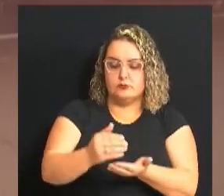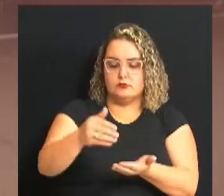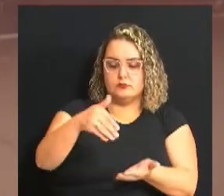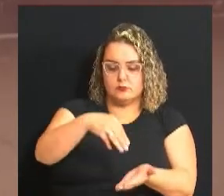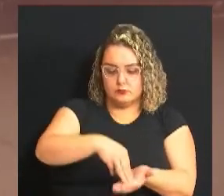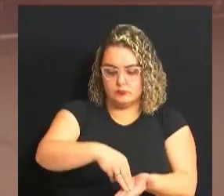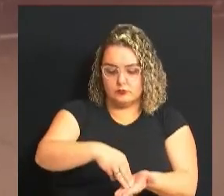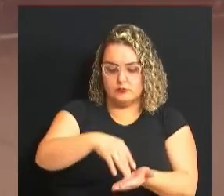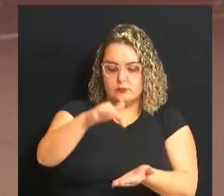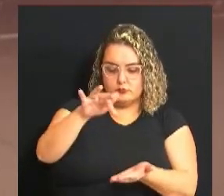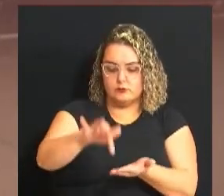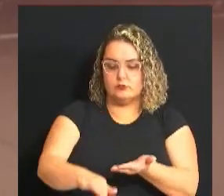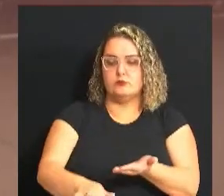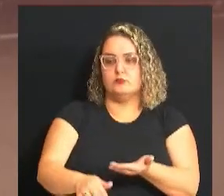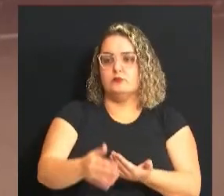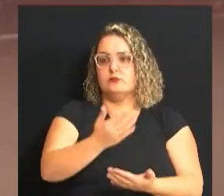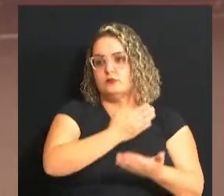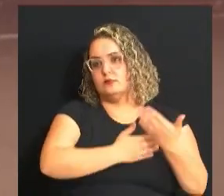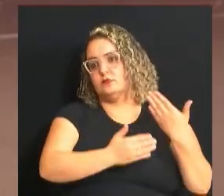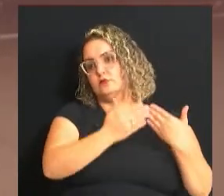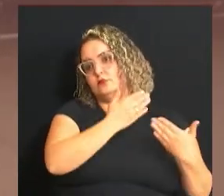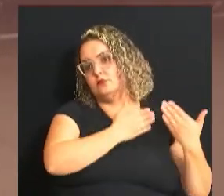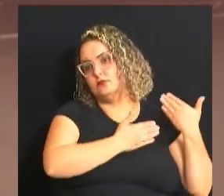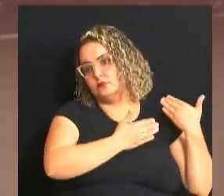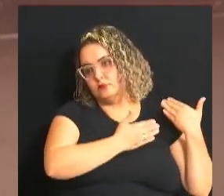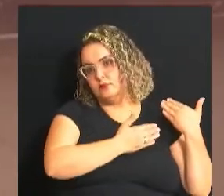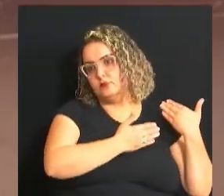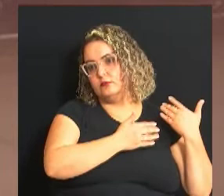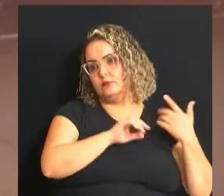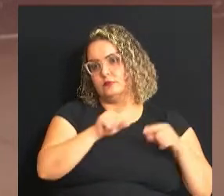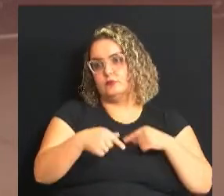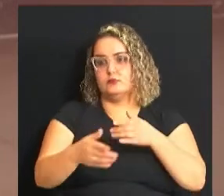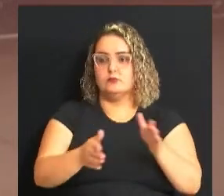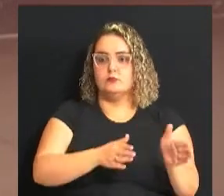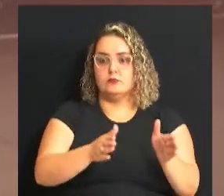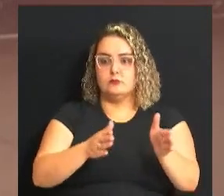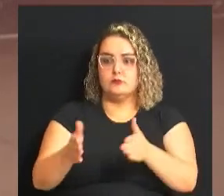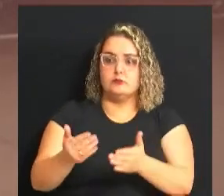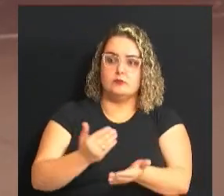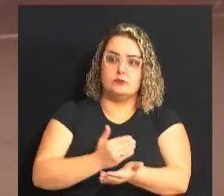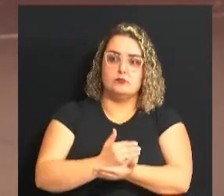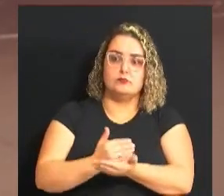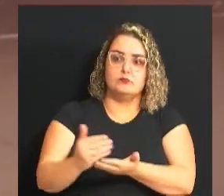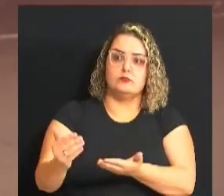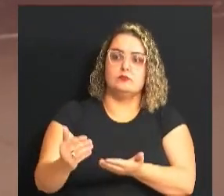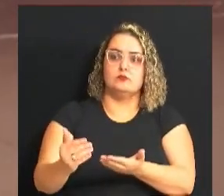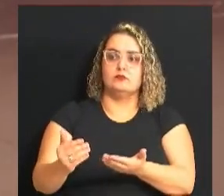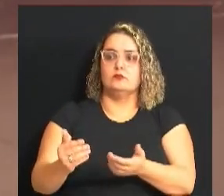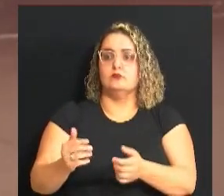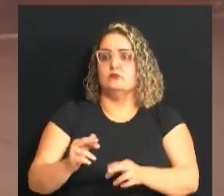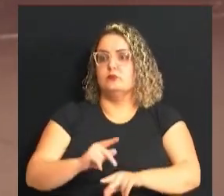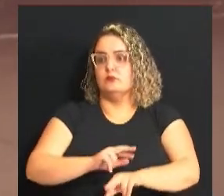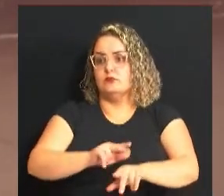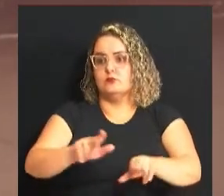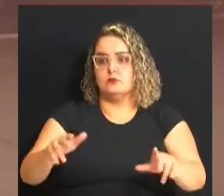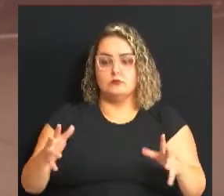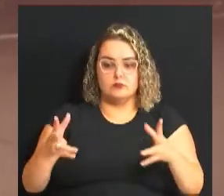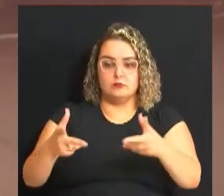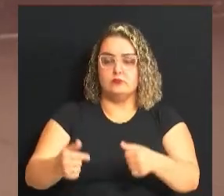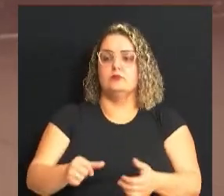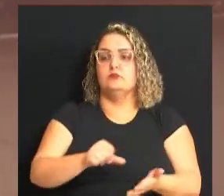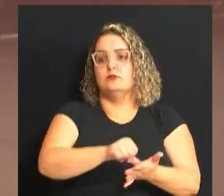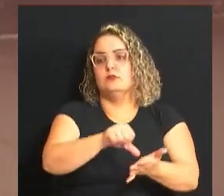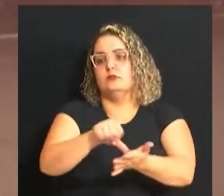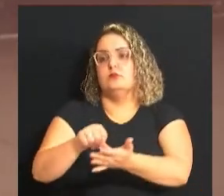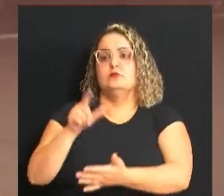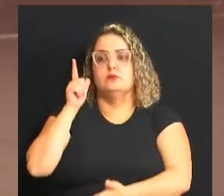alguns anos atrás, em outras épocas, se iniciava uma frente enorme de todos os núcleos, mas não